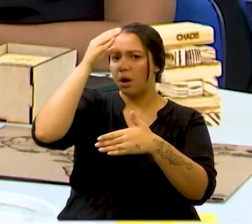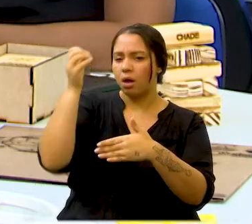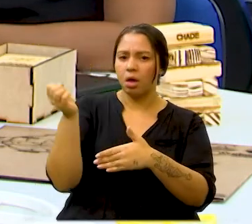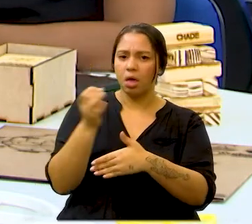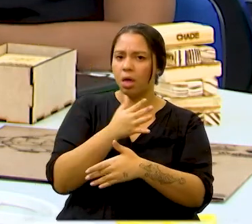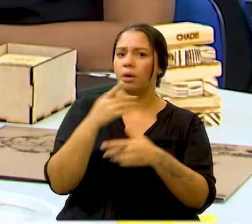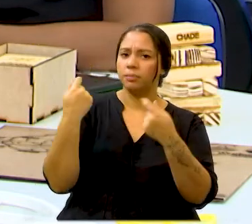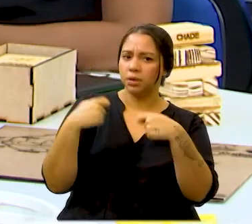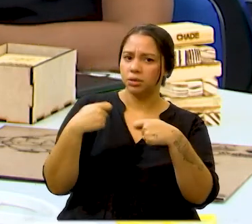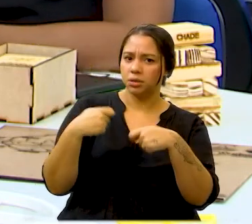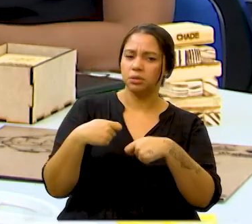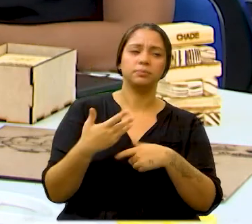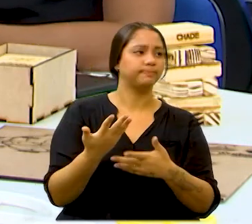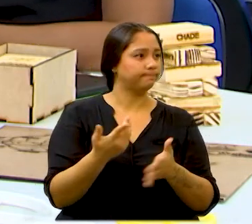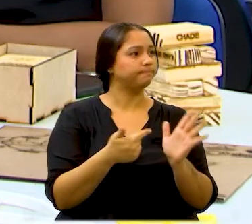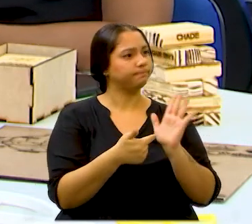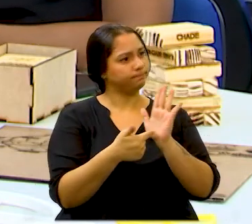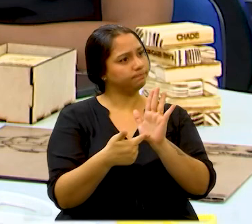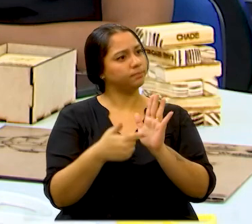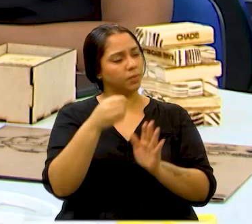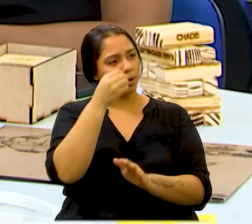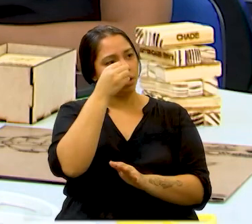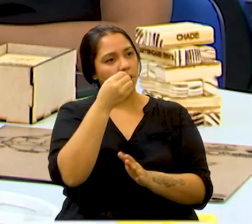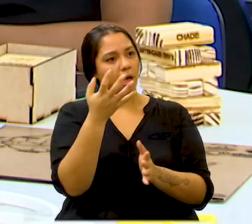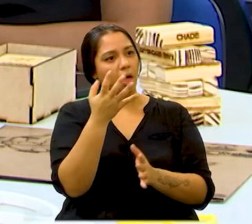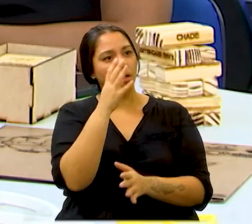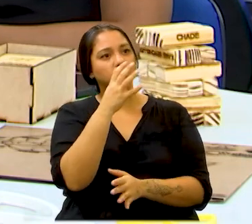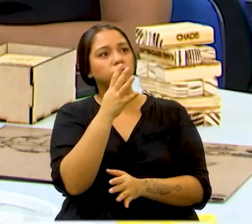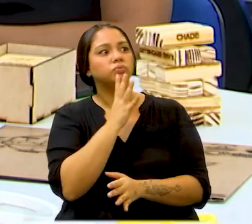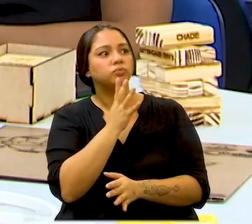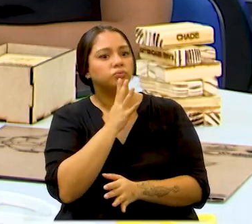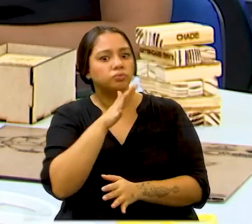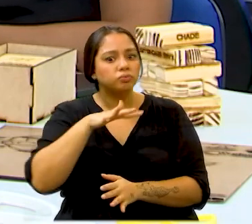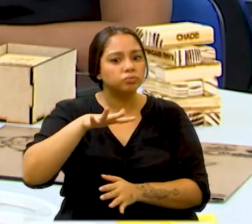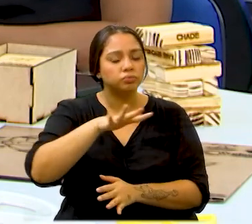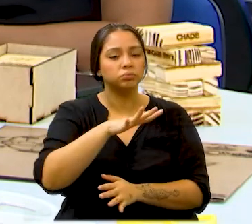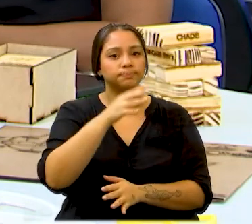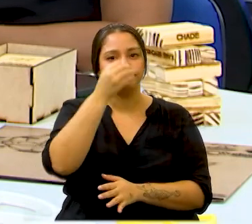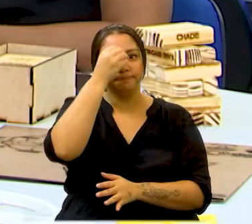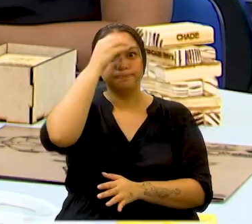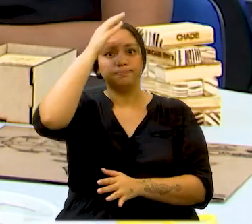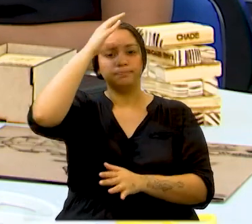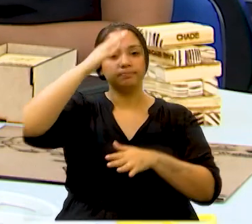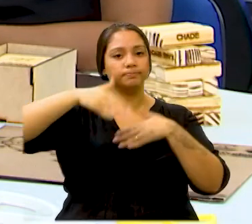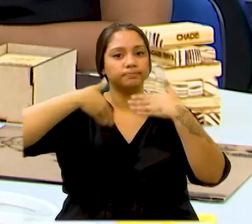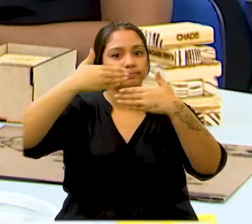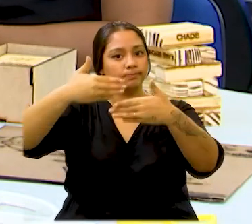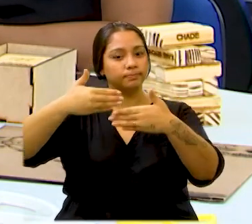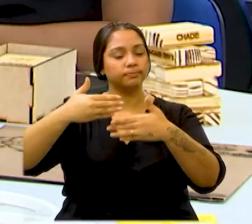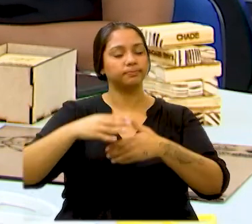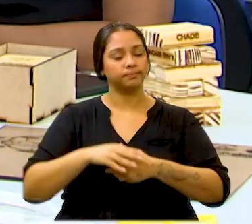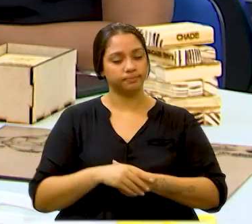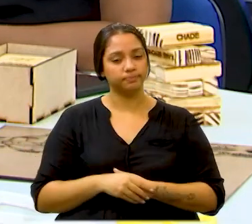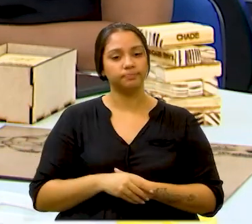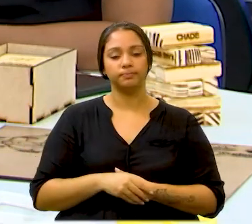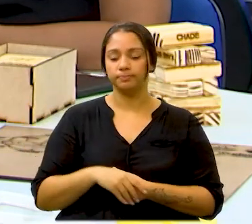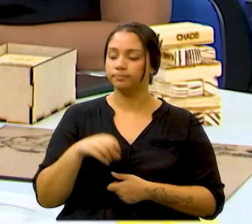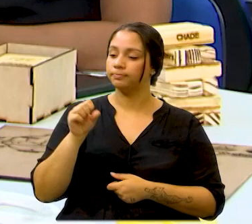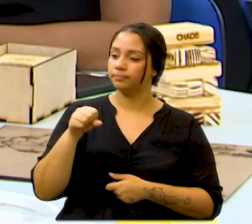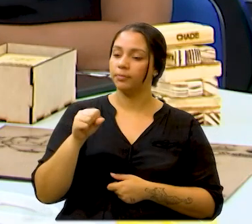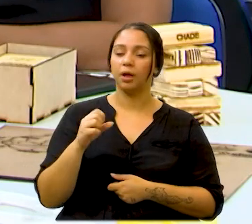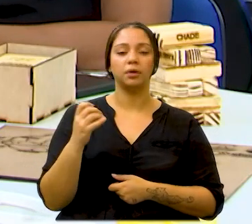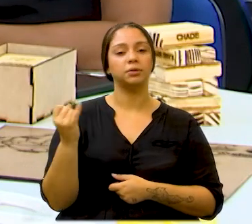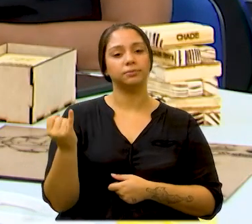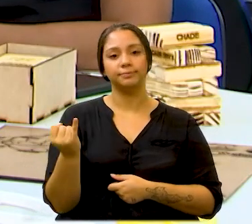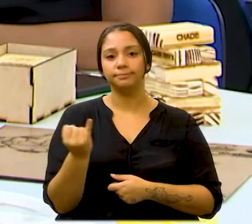maneira. É, exatamente. Apresentando aí o conhecimento para que todas as pessoas possam realmente aprender cada vez mais, né,